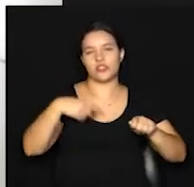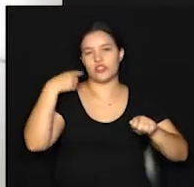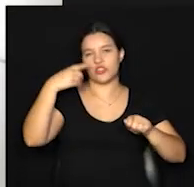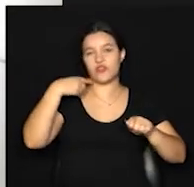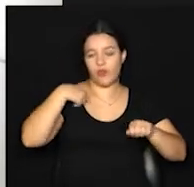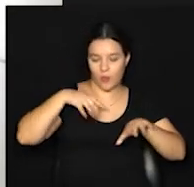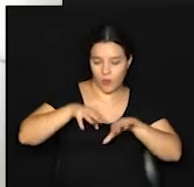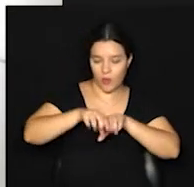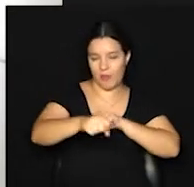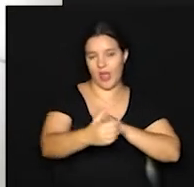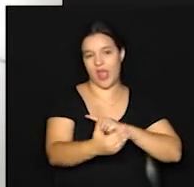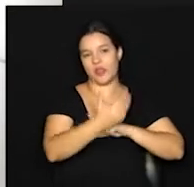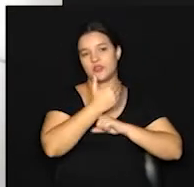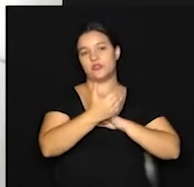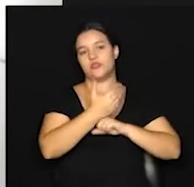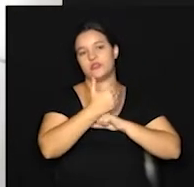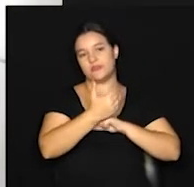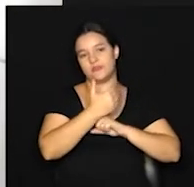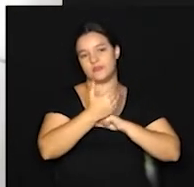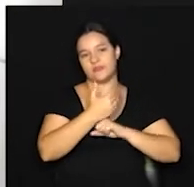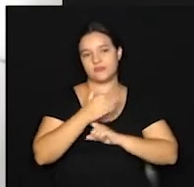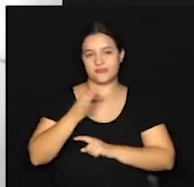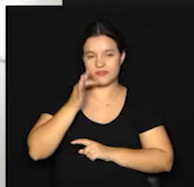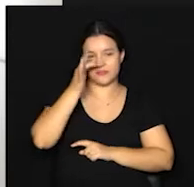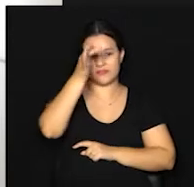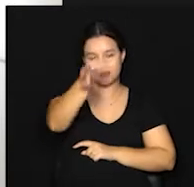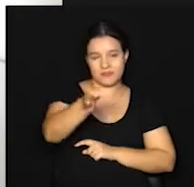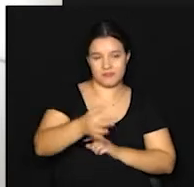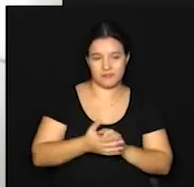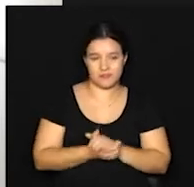ajudar, de alguma forma, a romper